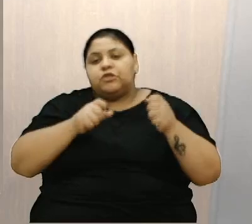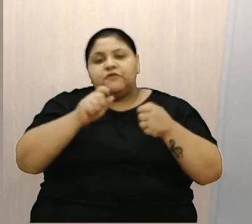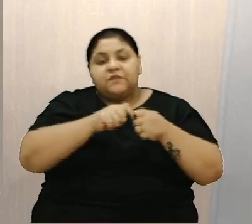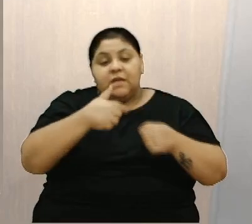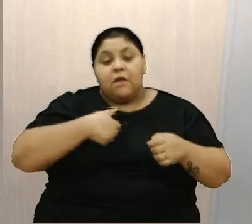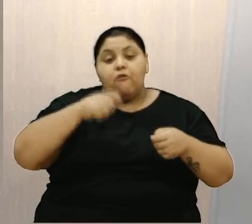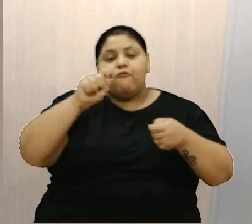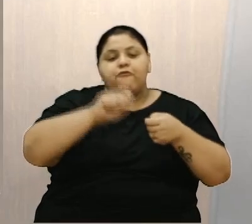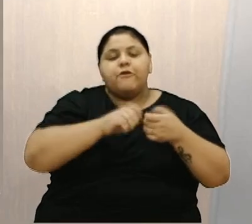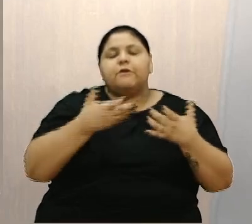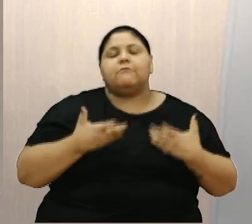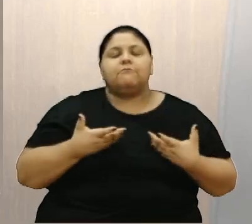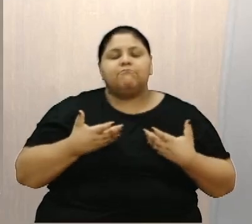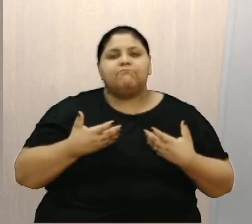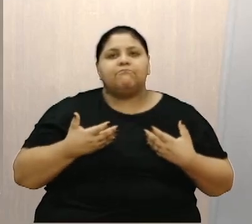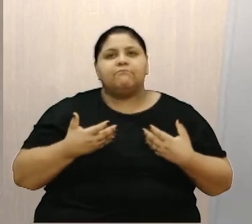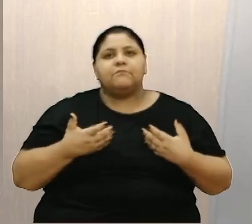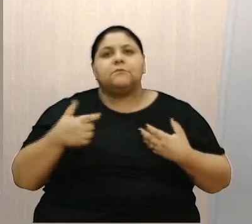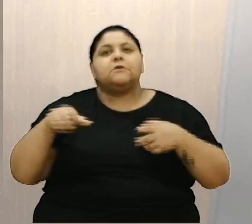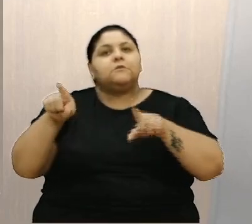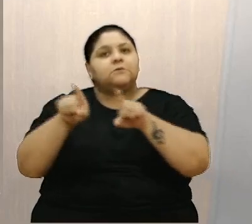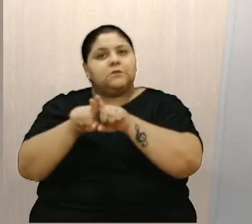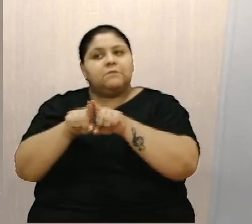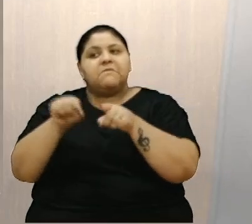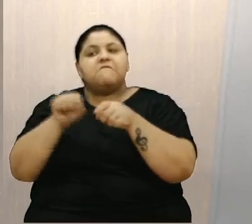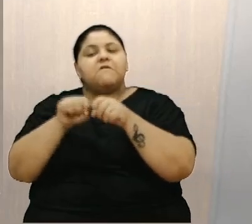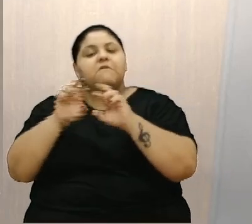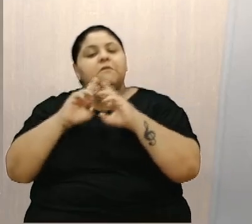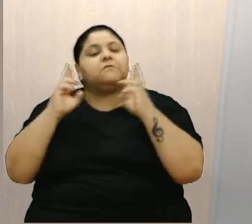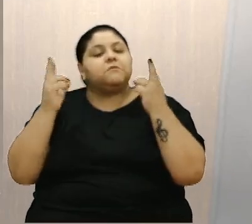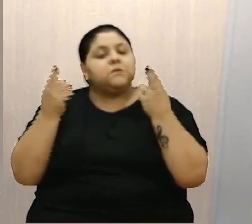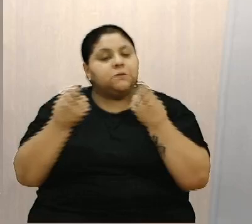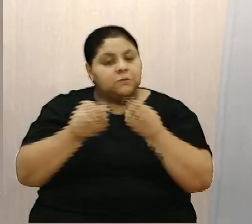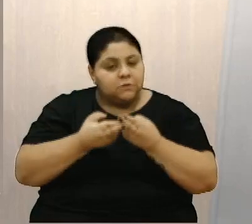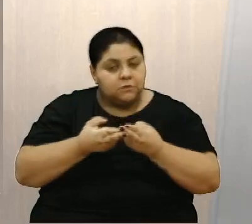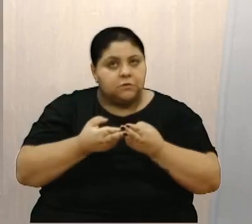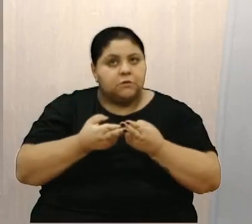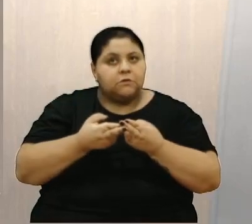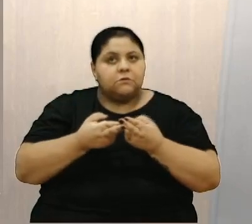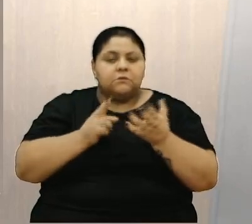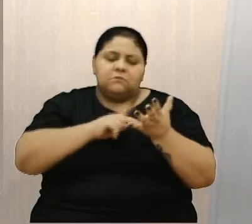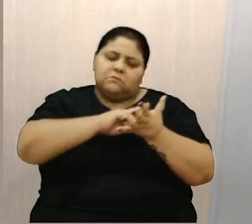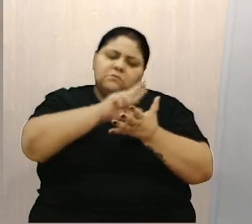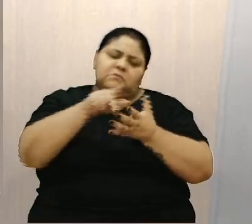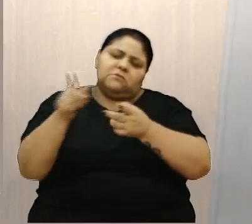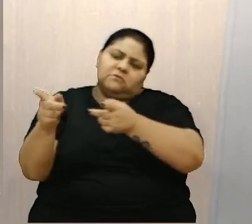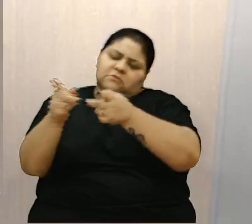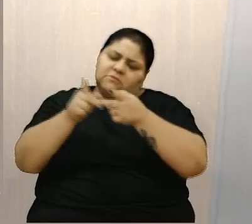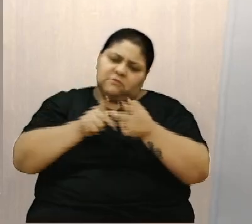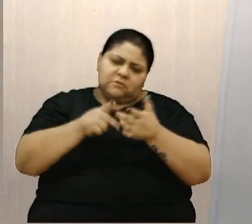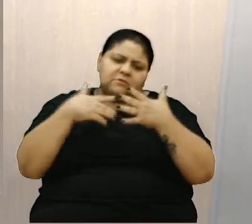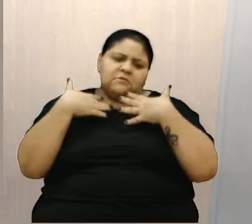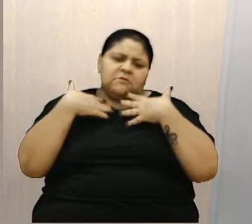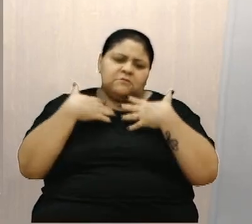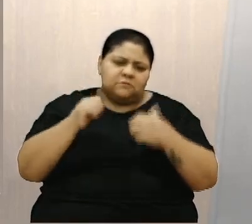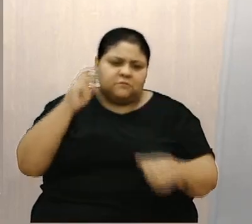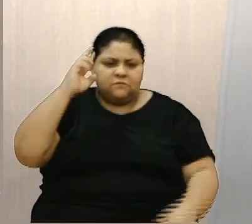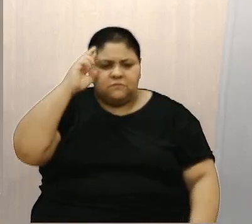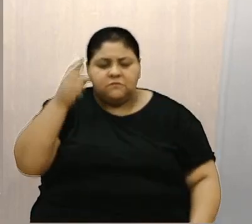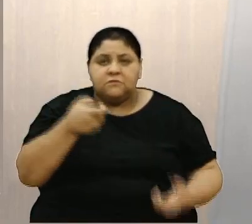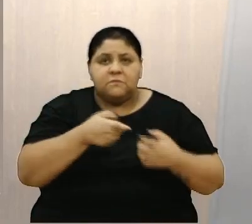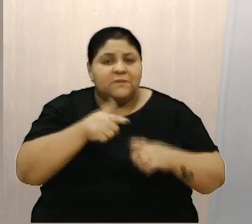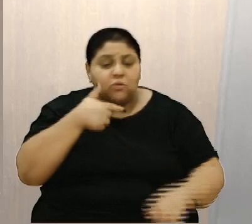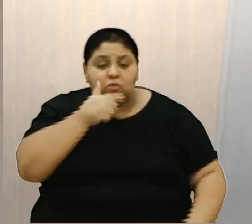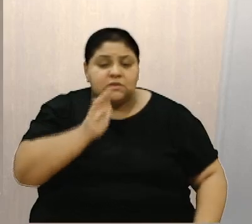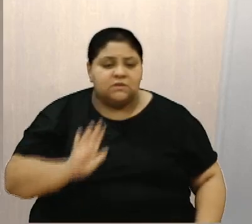fiz. Então, assim, eu também faço reunião, eu também vou inúmeras vezes lá na secretaria, inúmeras vezes com os diretores, mas não